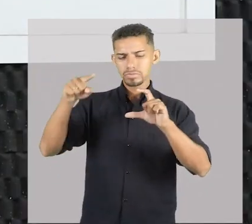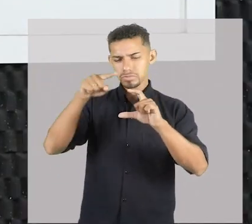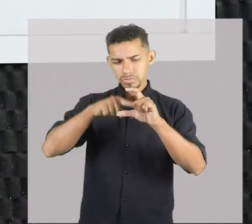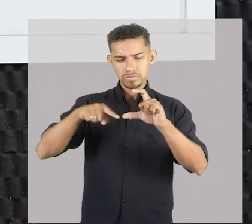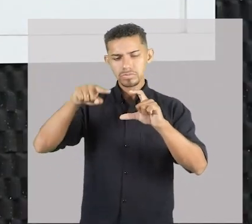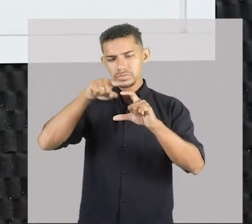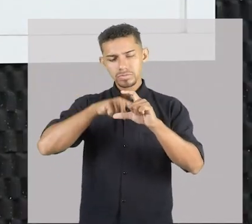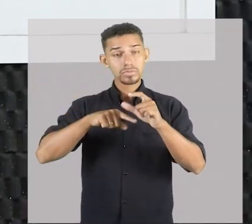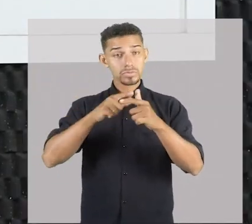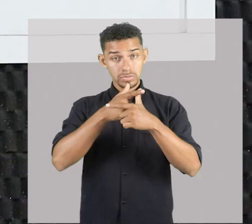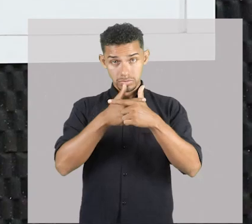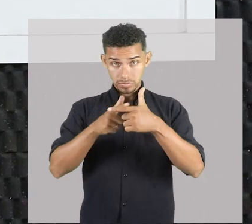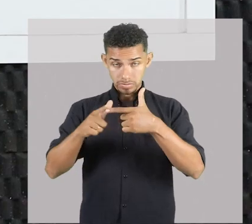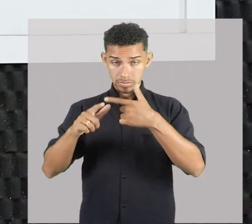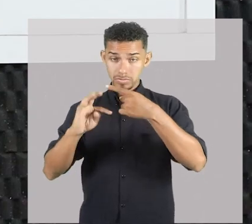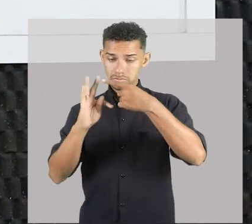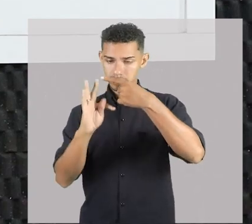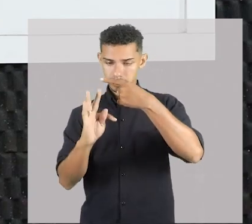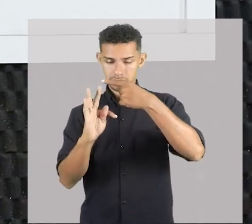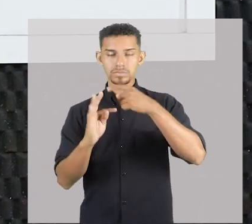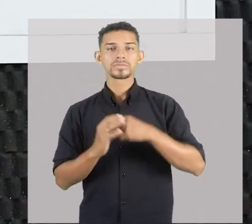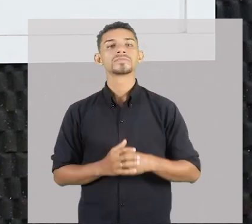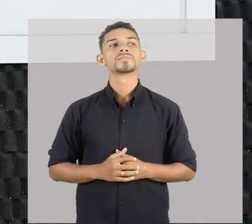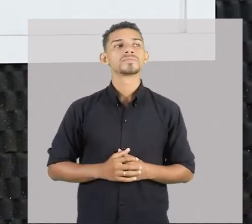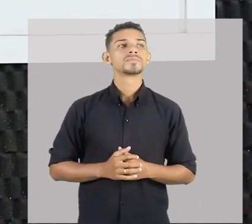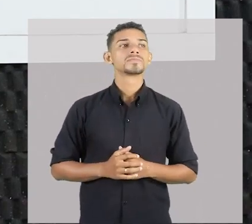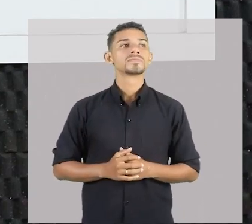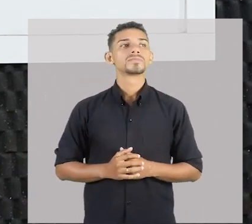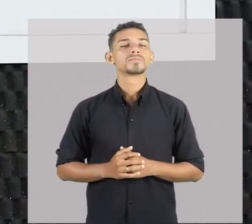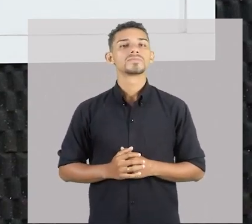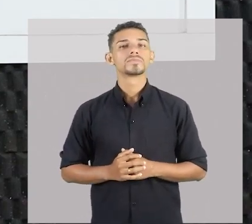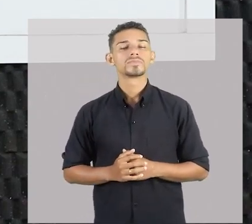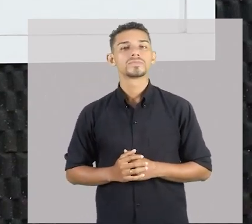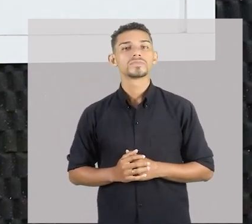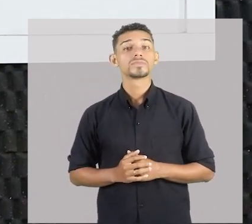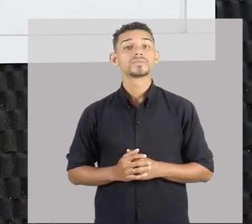dividido pelo tempo. Depois a gente viu o quê?